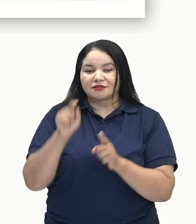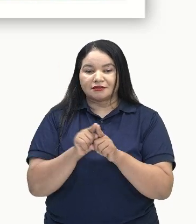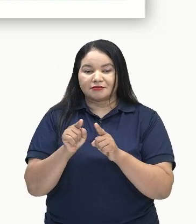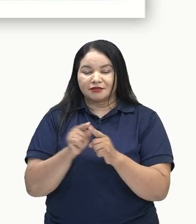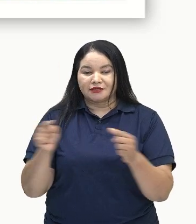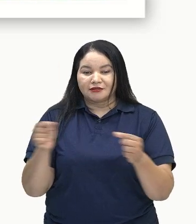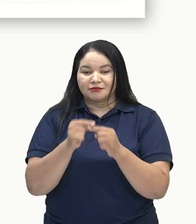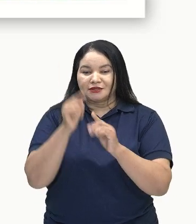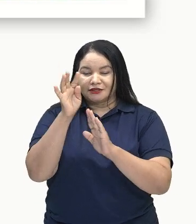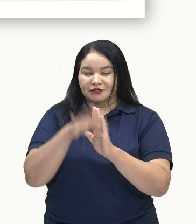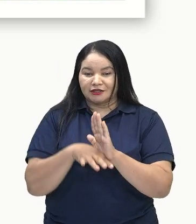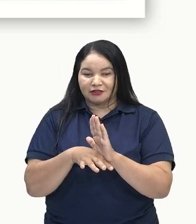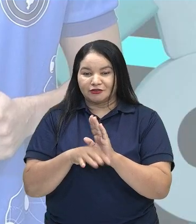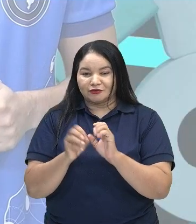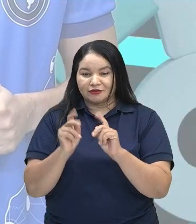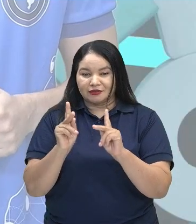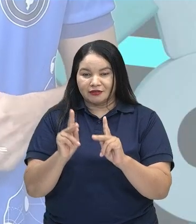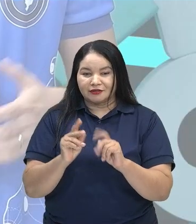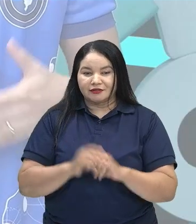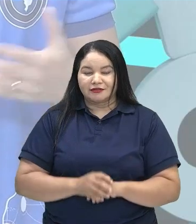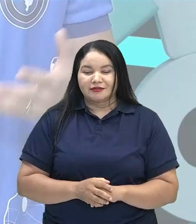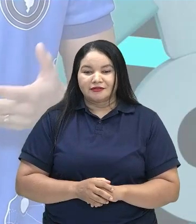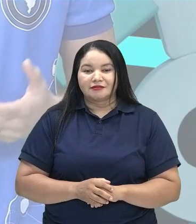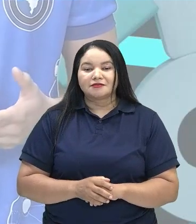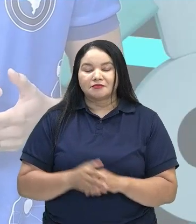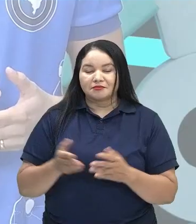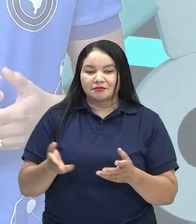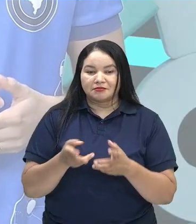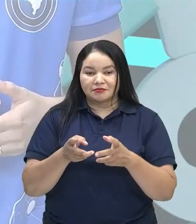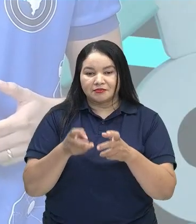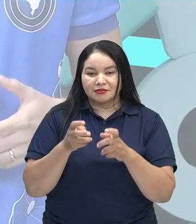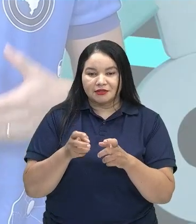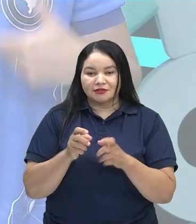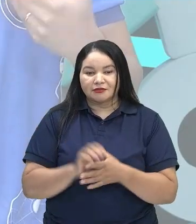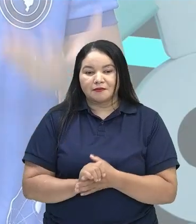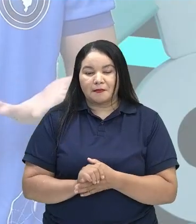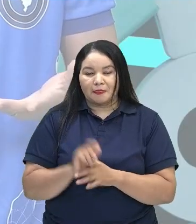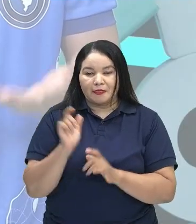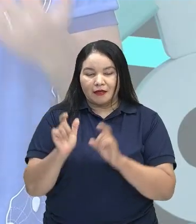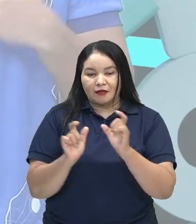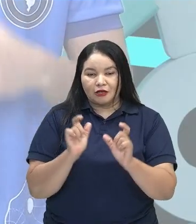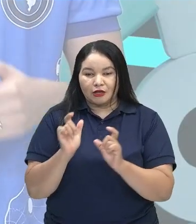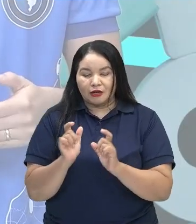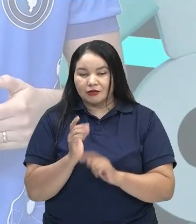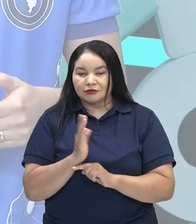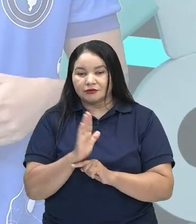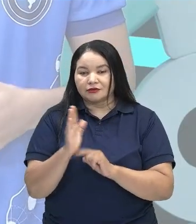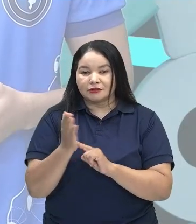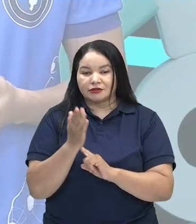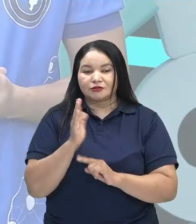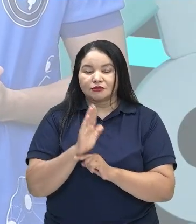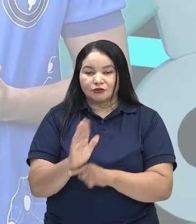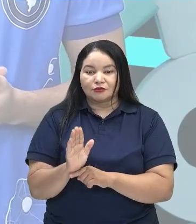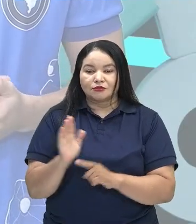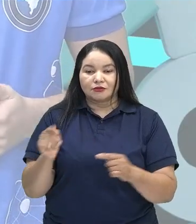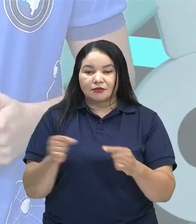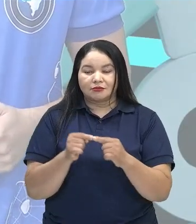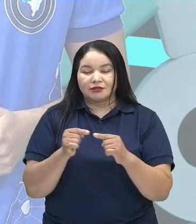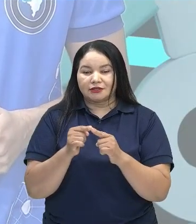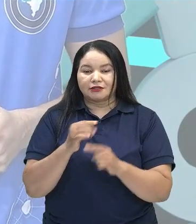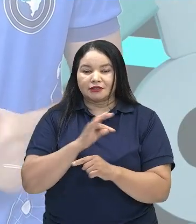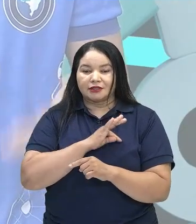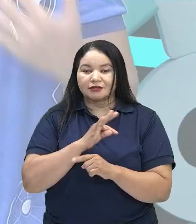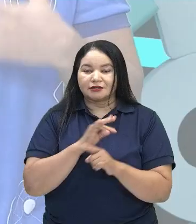aqui nesse texto, ok? Então, veja como essas expressões nos ajudam a aplicar as técnicas